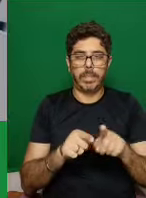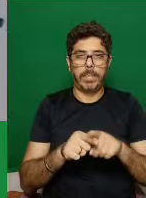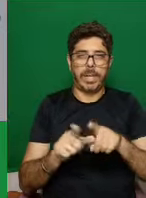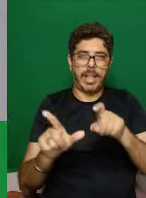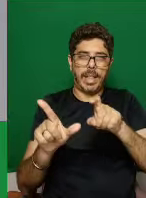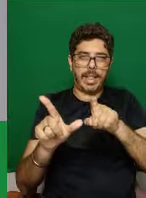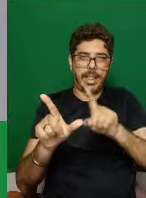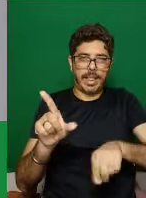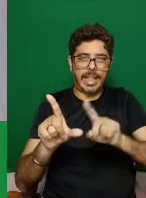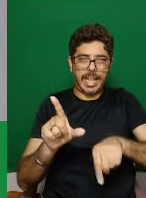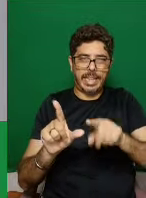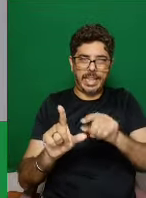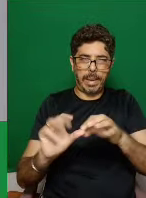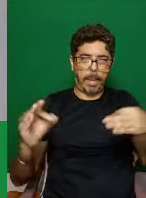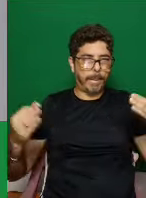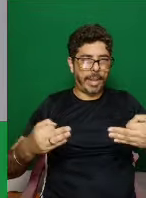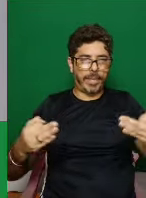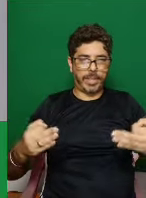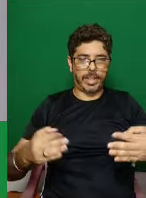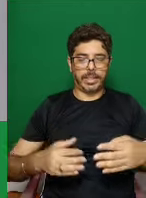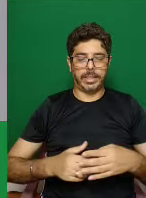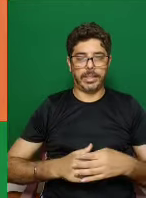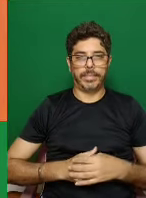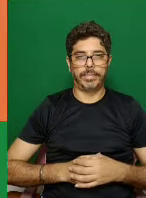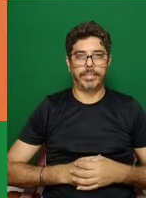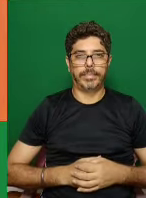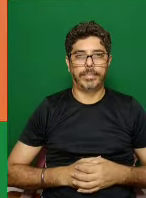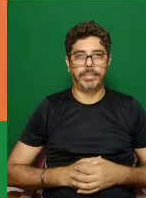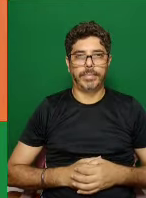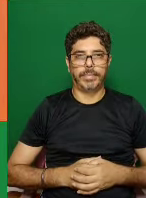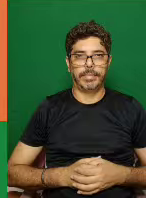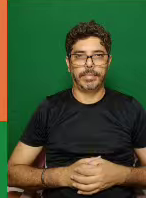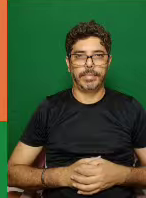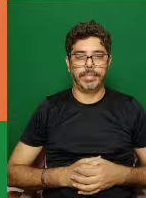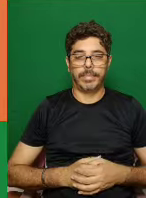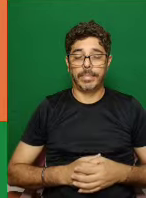precisão ou fontes sofisticadas no cilindro fotocondutor.